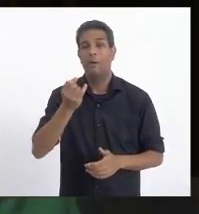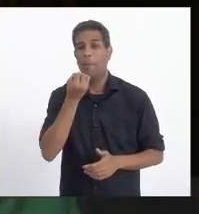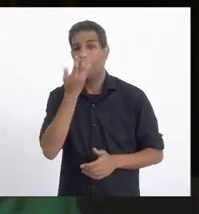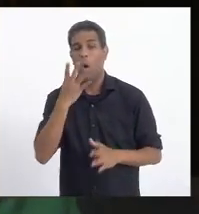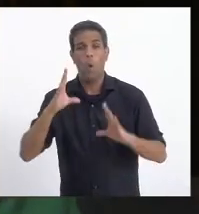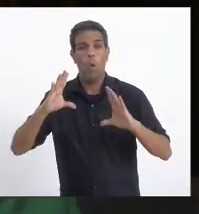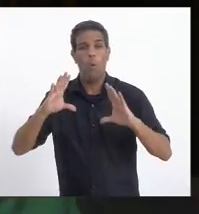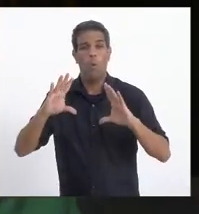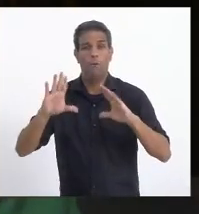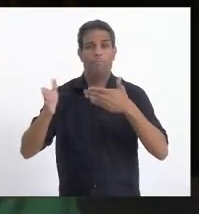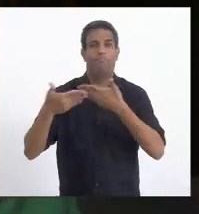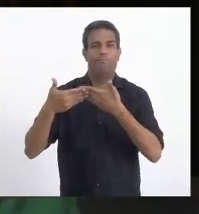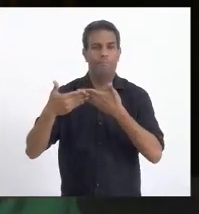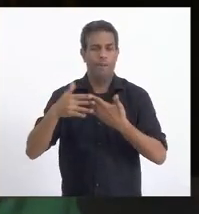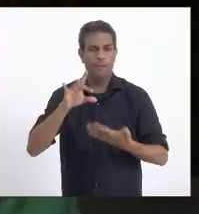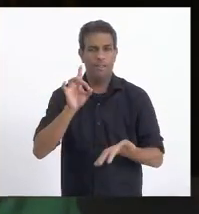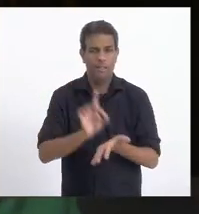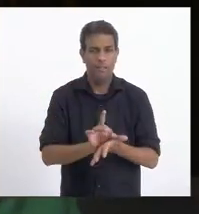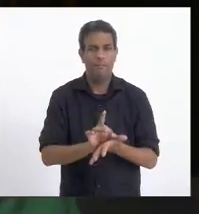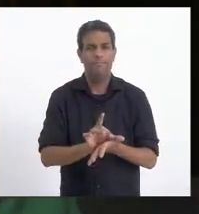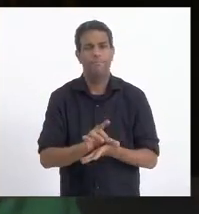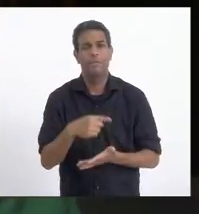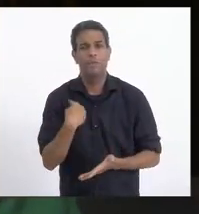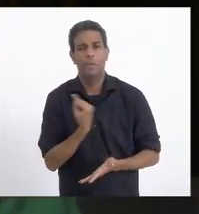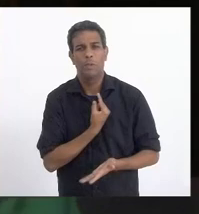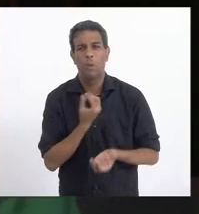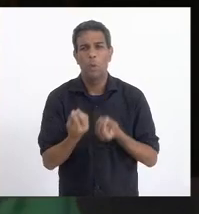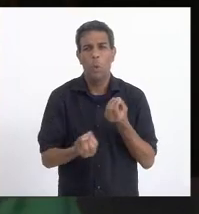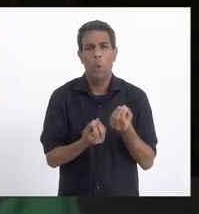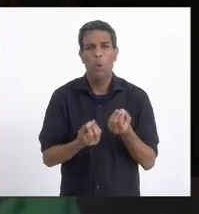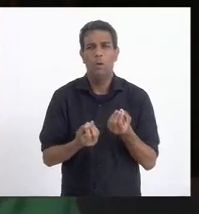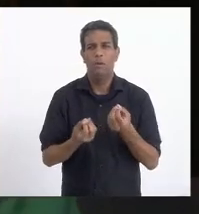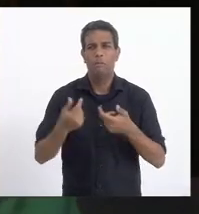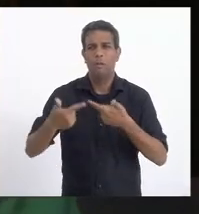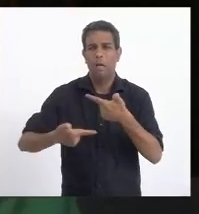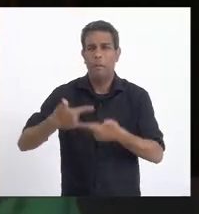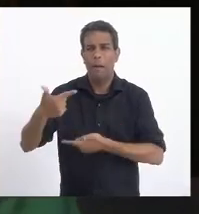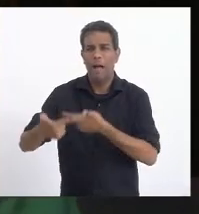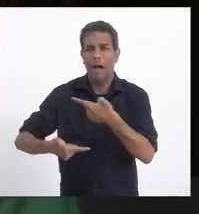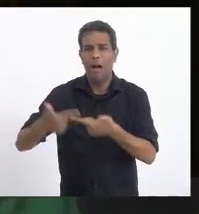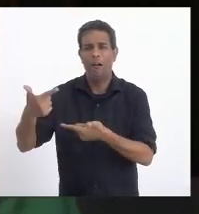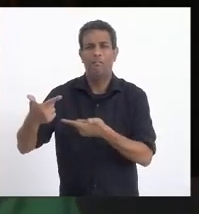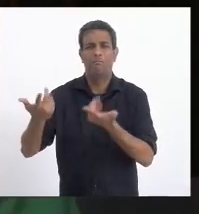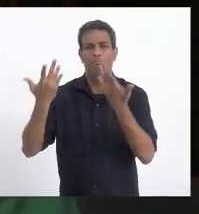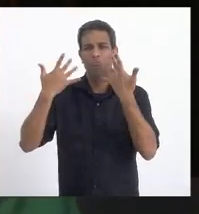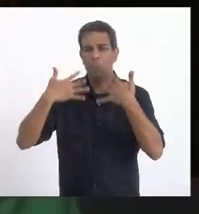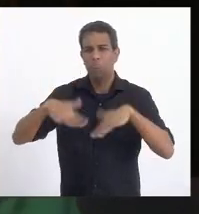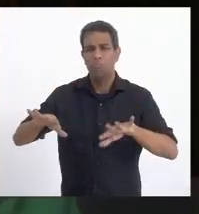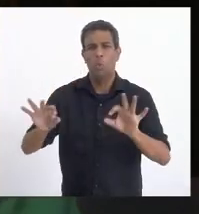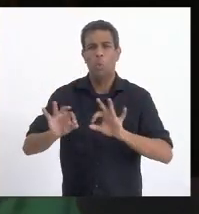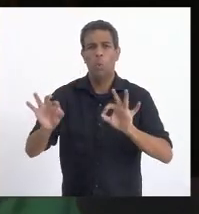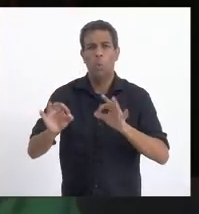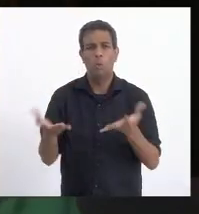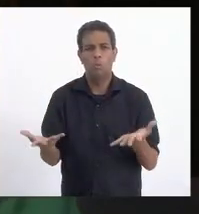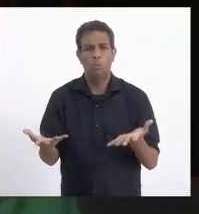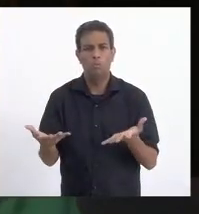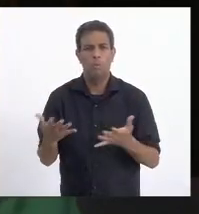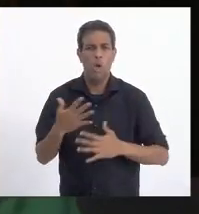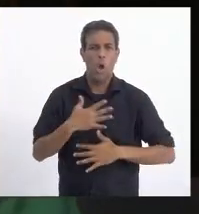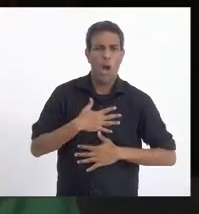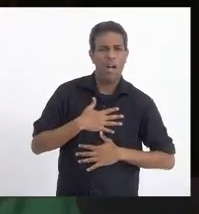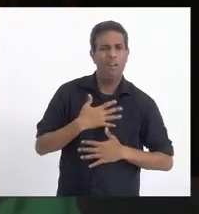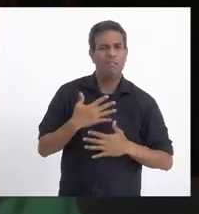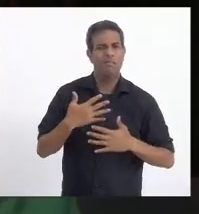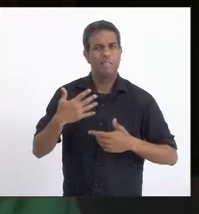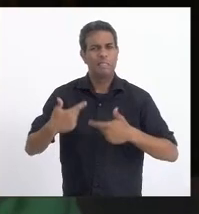Calam Essa realidade então todas as vezes que ali estive estive combatendo nunca fui um cara de muito gostar